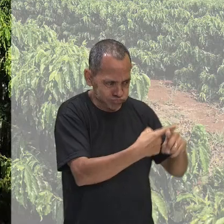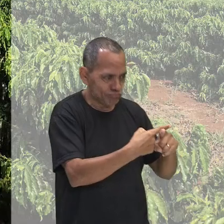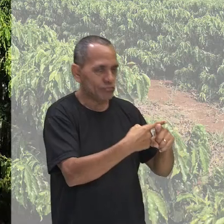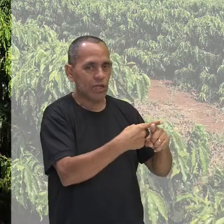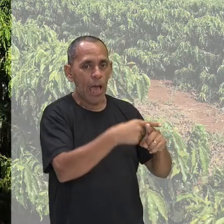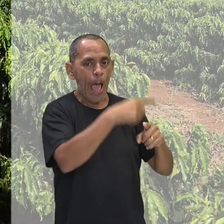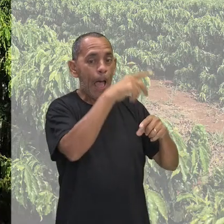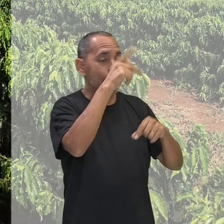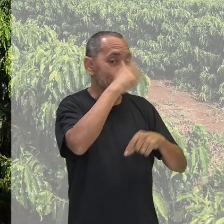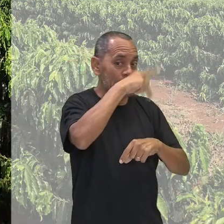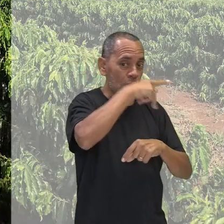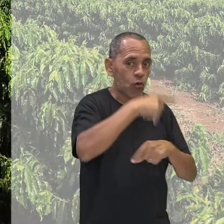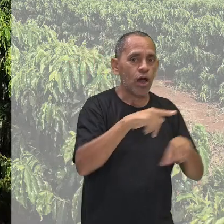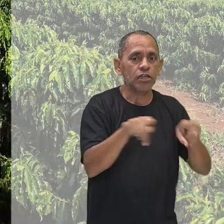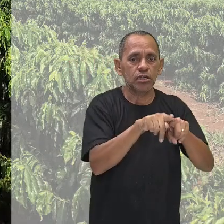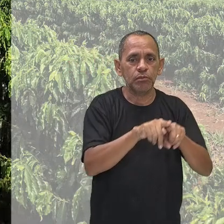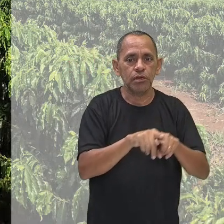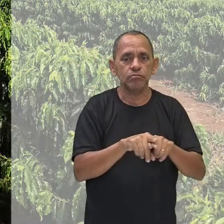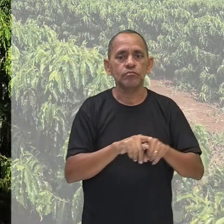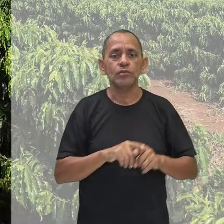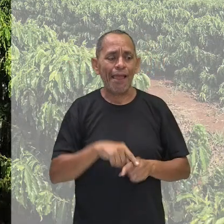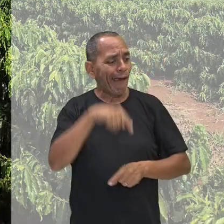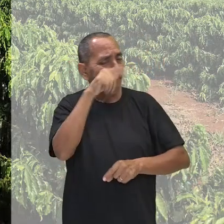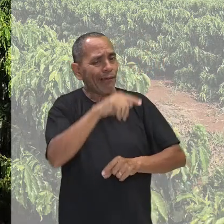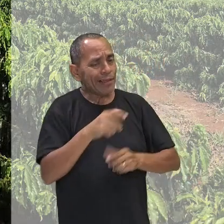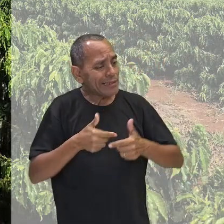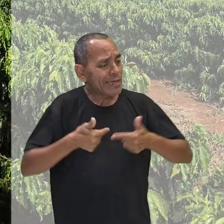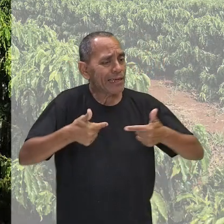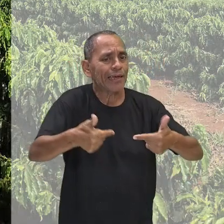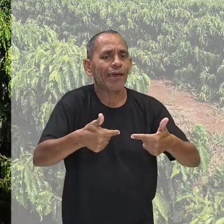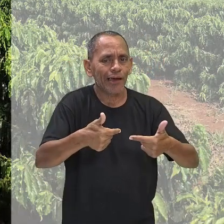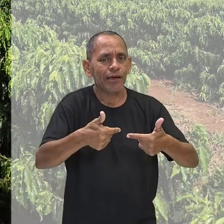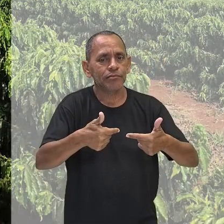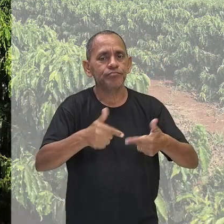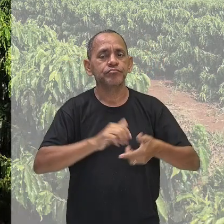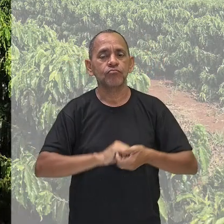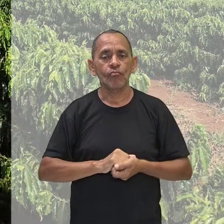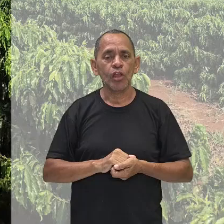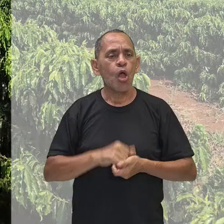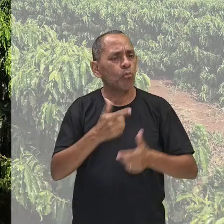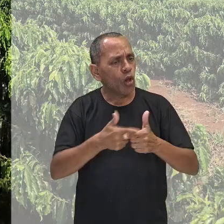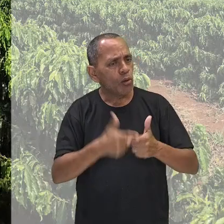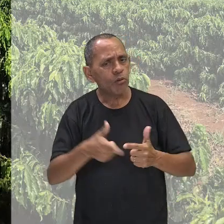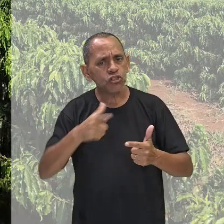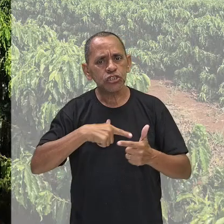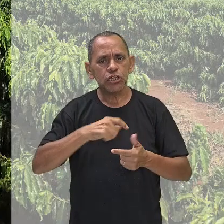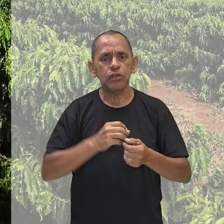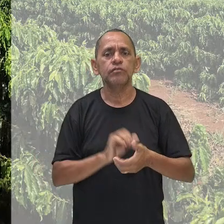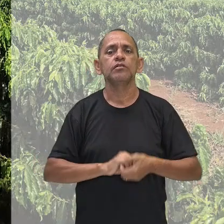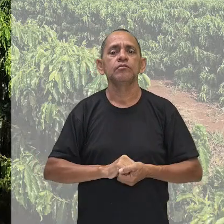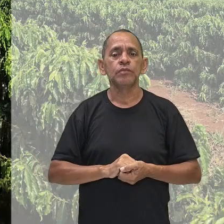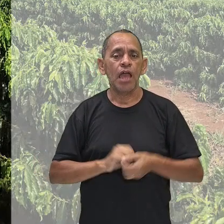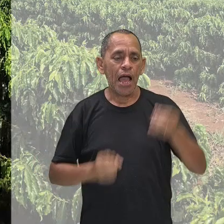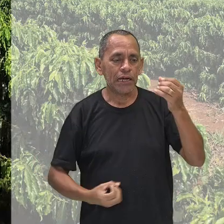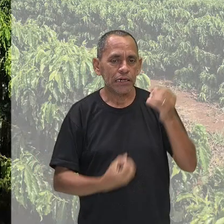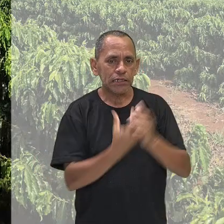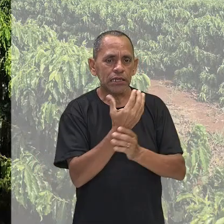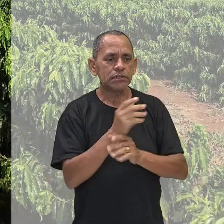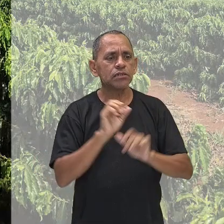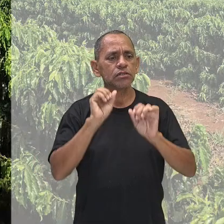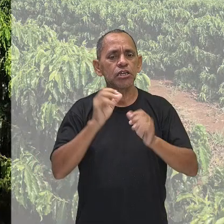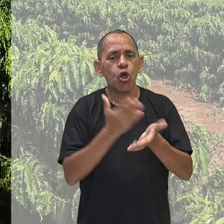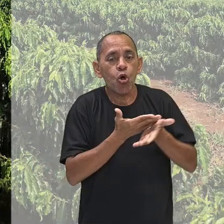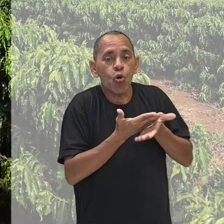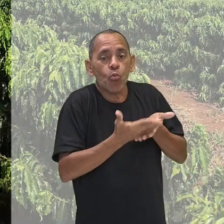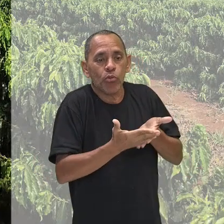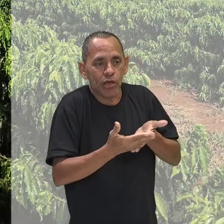guerra, algumas situações, alguns fatos se destacaram. Primeiramente, o surgimento ali do embrião do que seria a